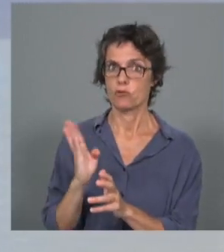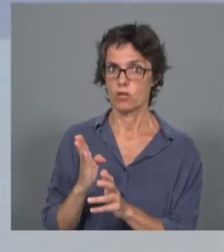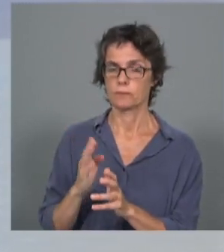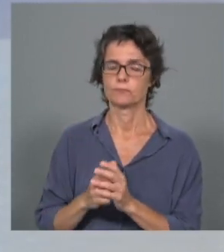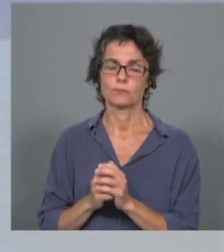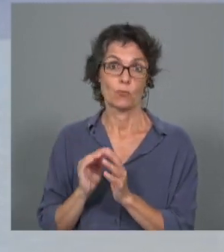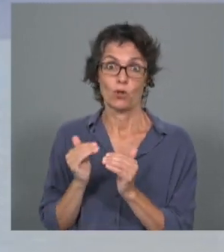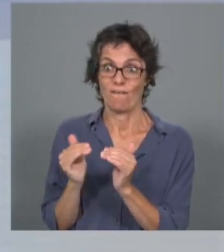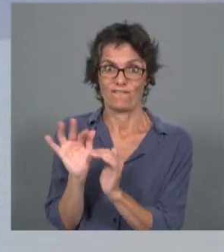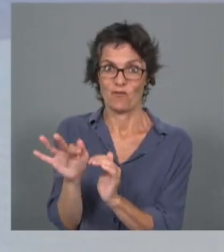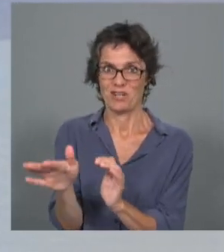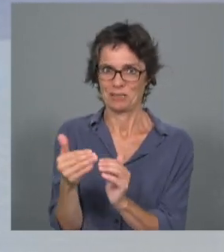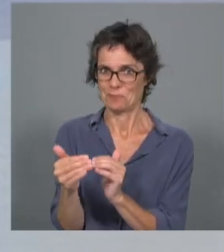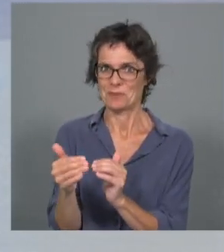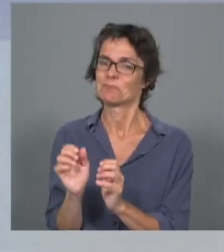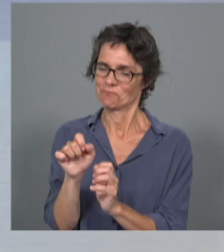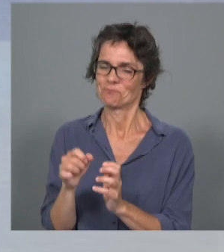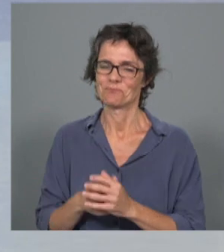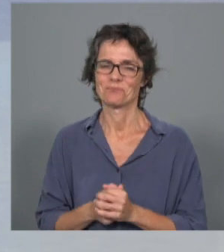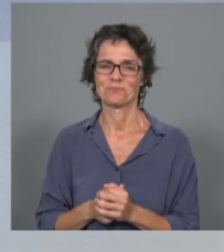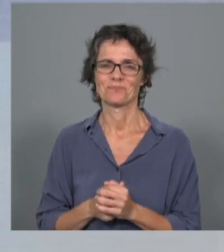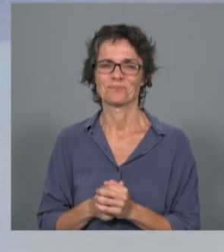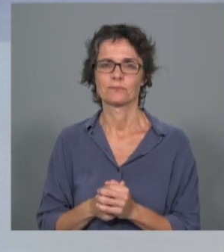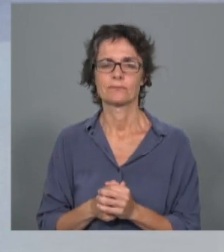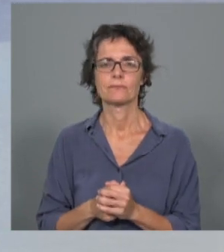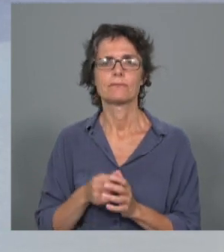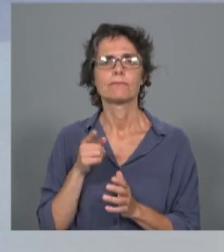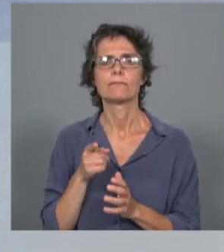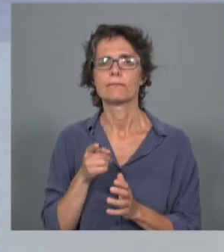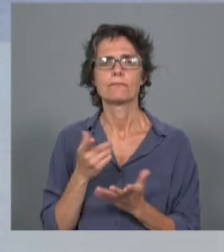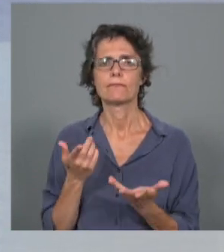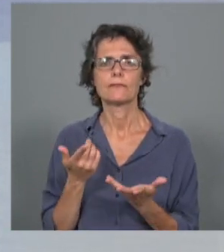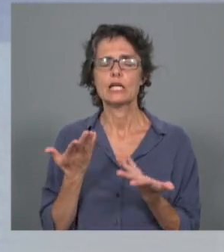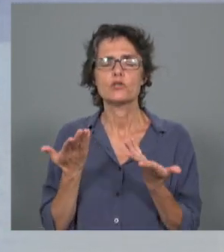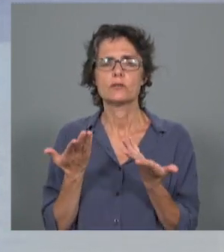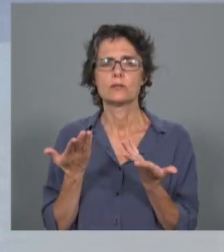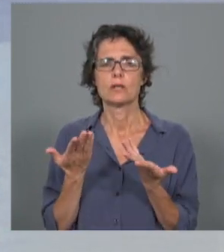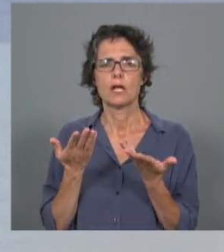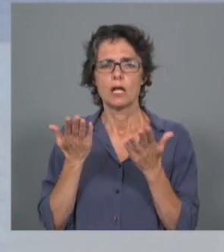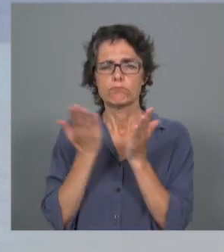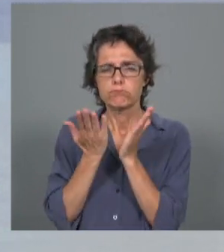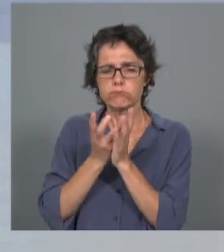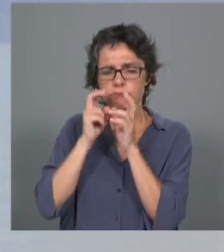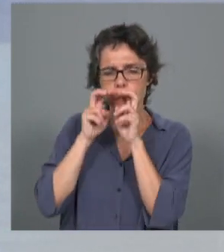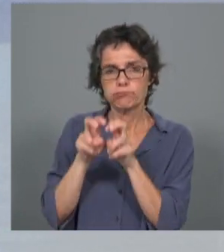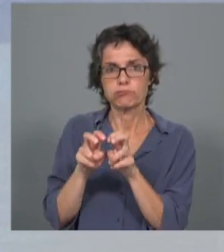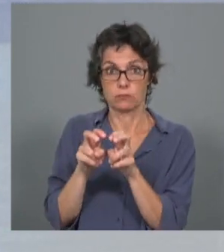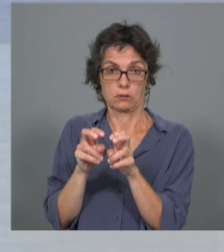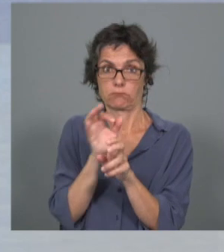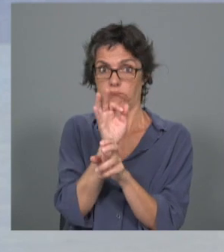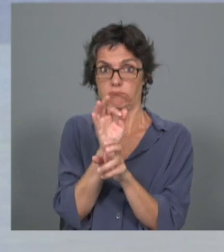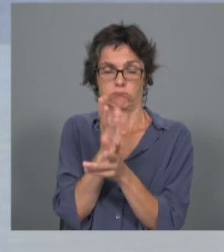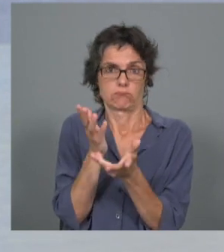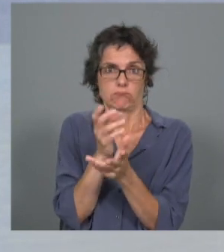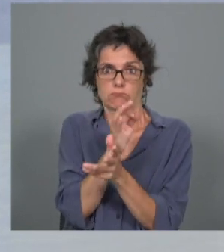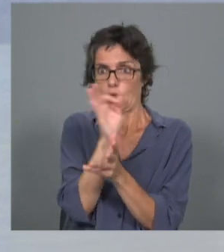Exatamente. É apaixonante esse estudo e este tempo de dedicação, porque acredito que seja uma dedicação a 100%, não é? O tempo